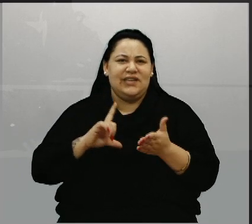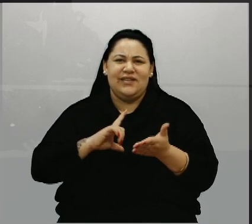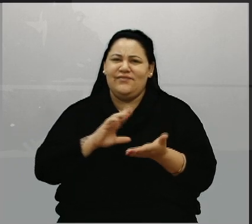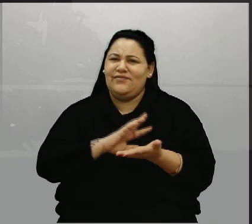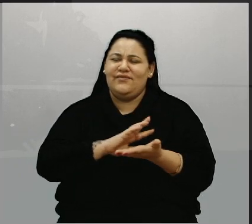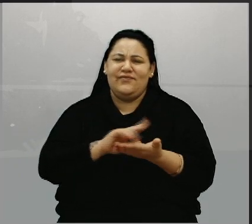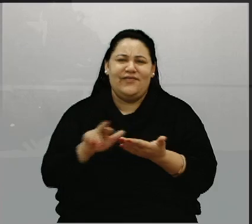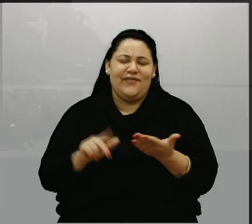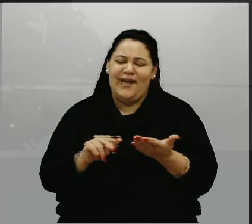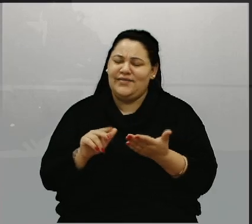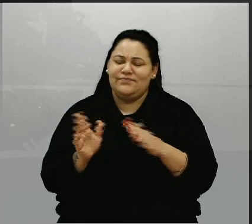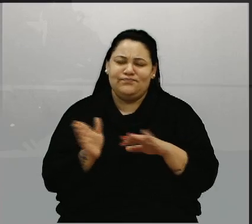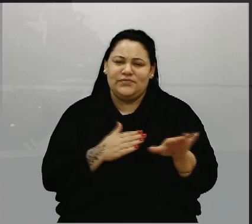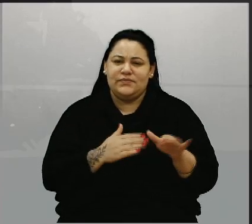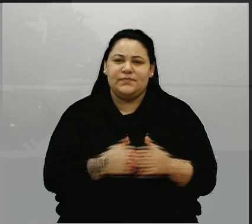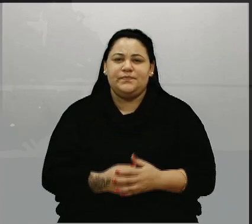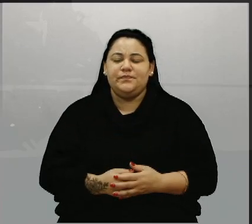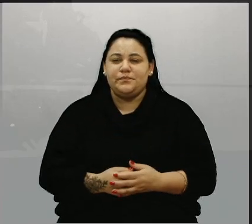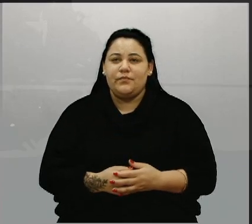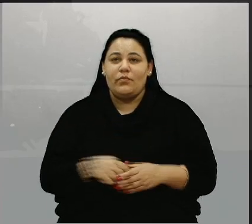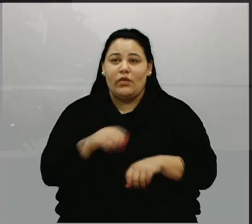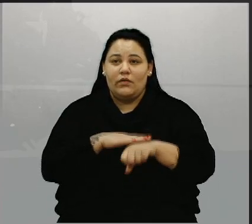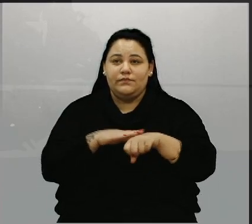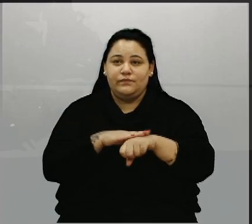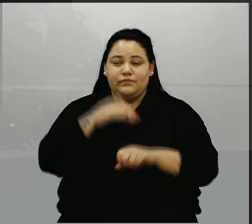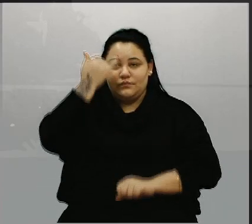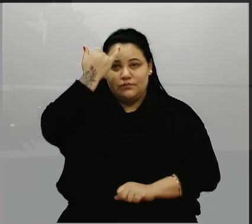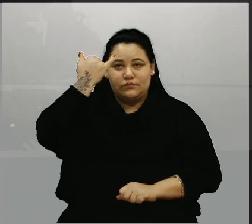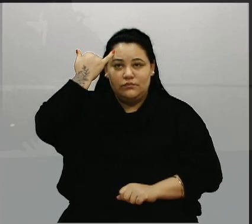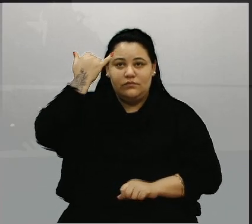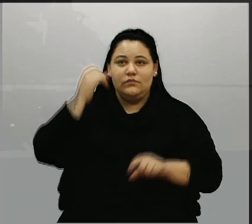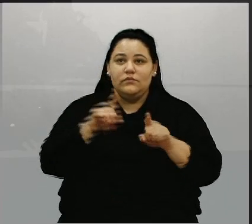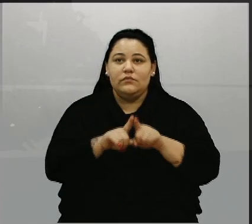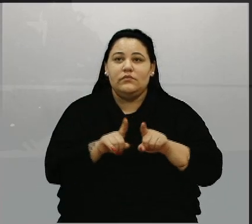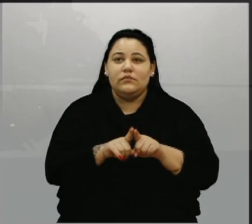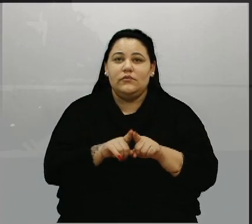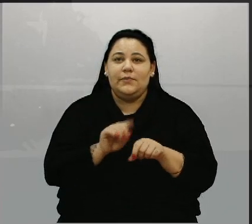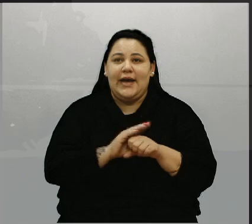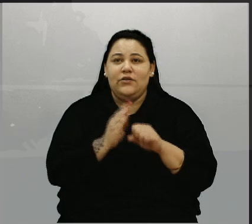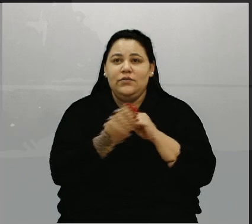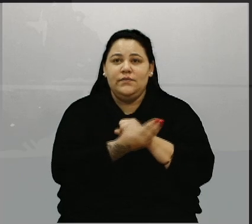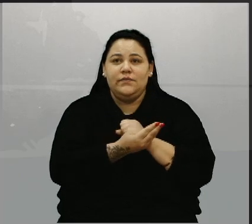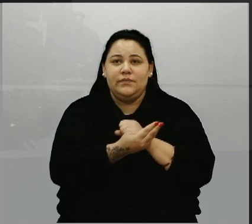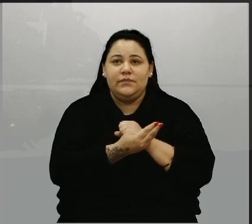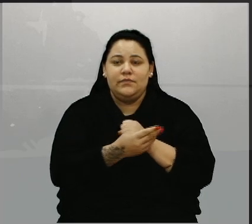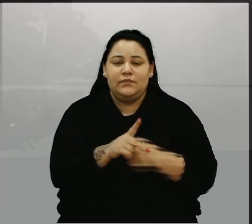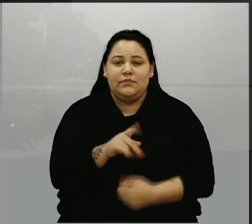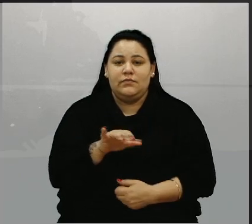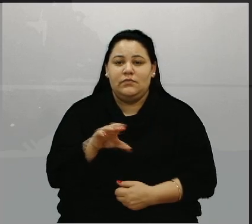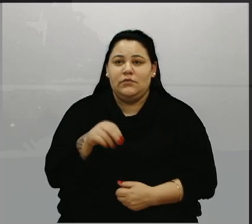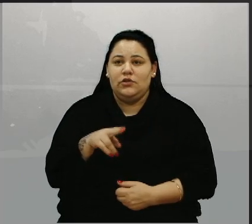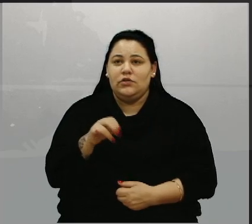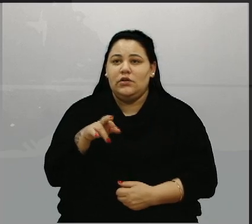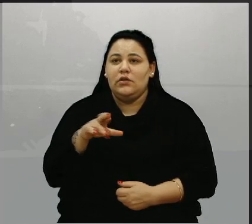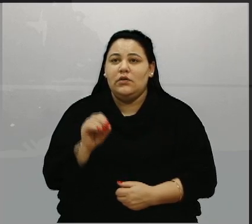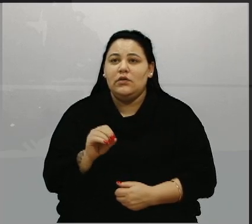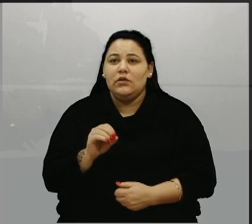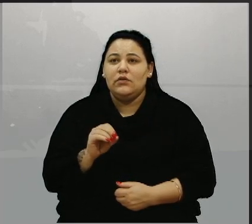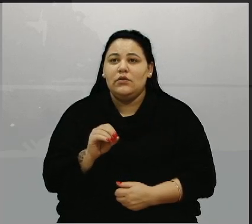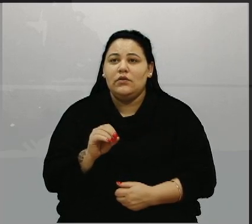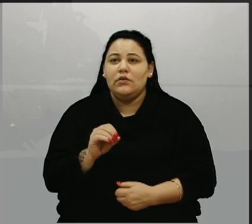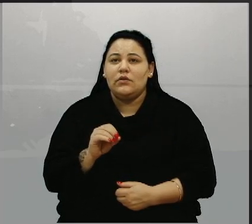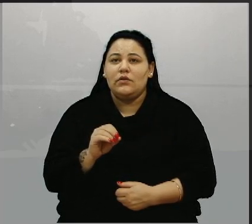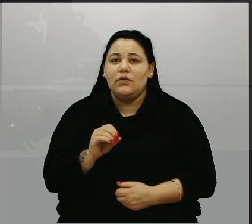fatos. Comentava com o vereador D'Ambros agora essa situação do bairro Pioneiro. É bem no entroncamento da Ângelo Corsetti,